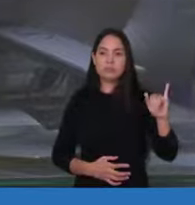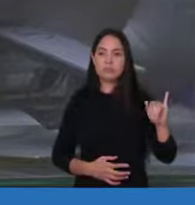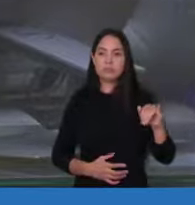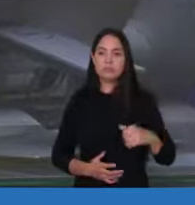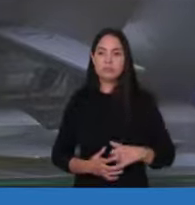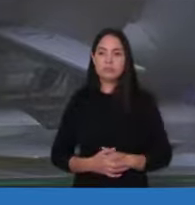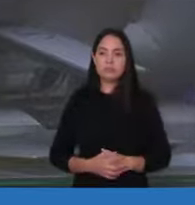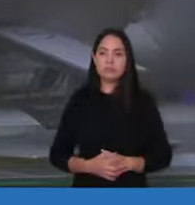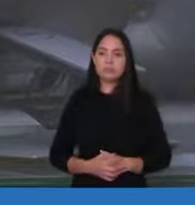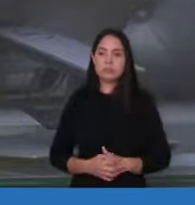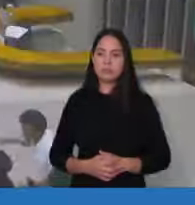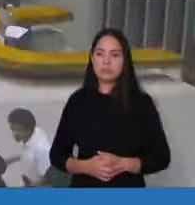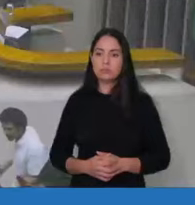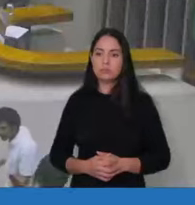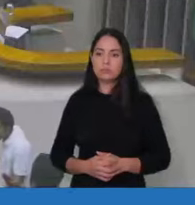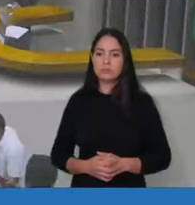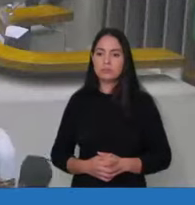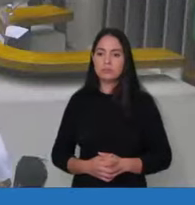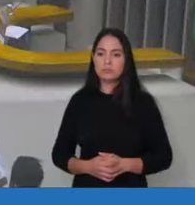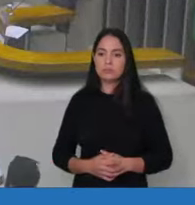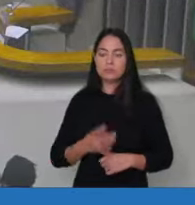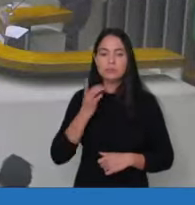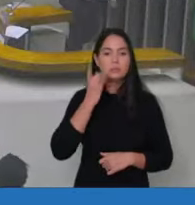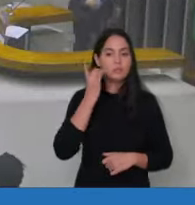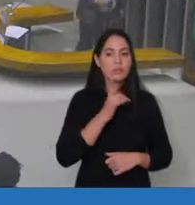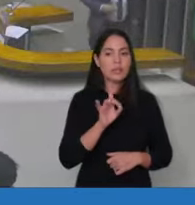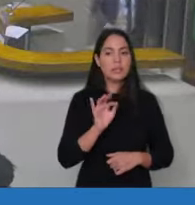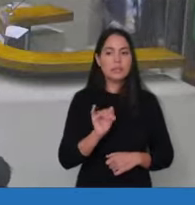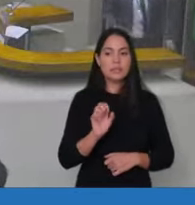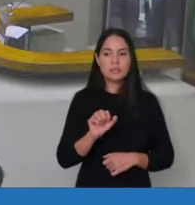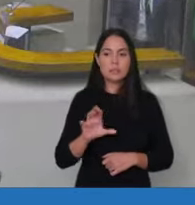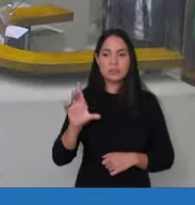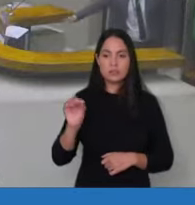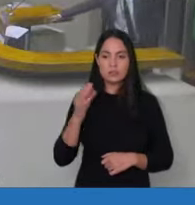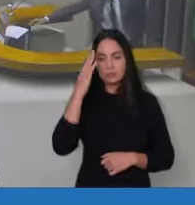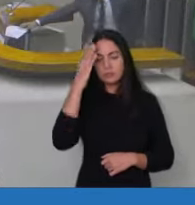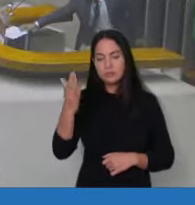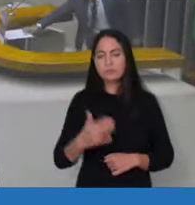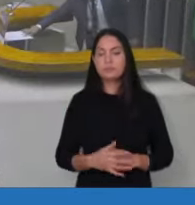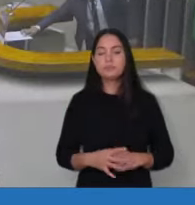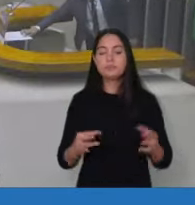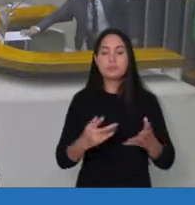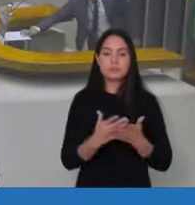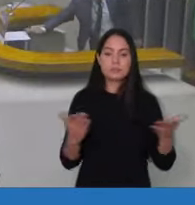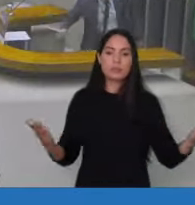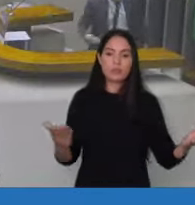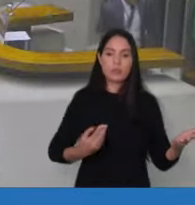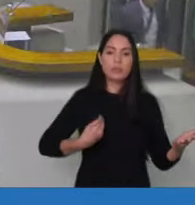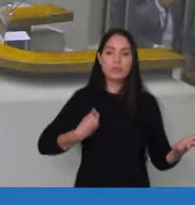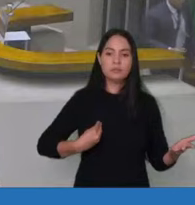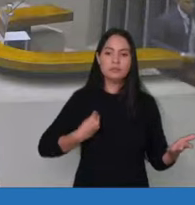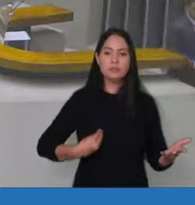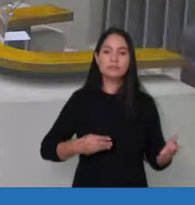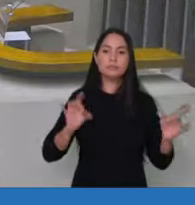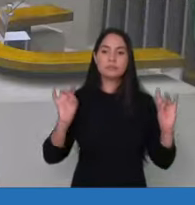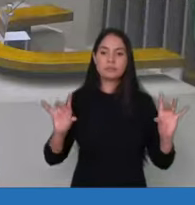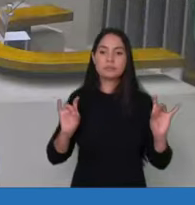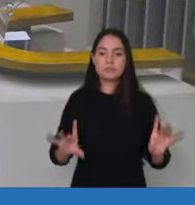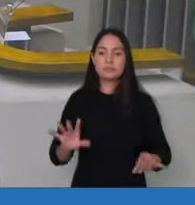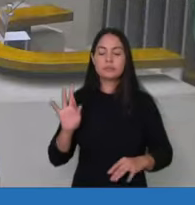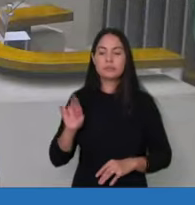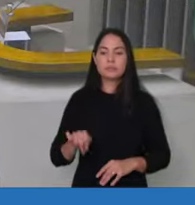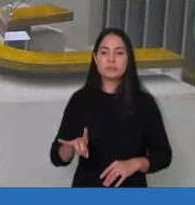Obrigado, obrigado. Obrigado, deputado Tarcísio. Quero cumprimentar a todas e todos. De modo particular, quero cumprimentar aqui a Fernanda e, em nome